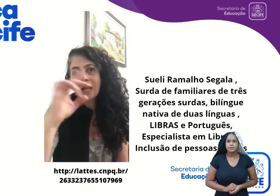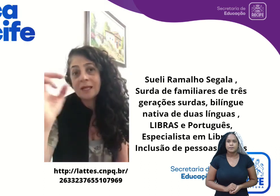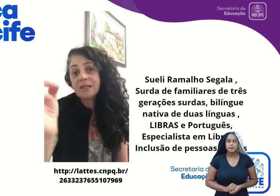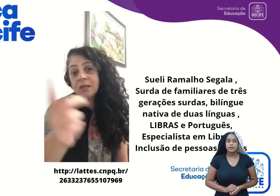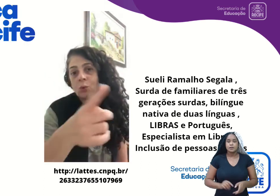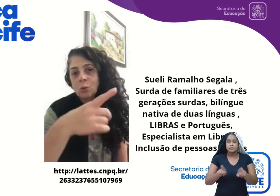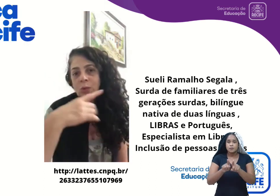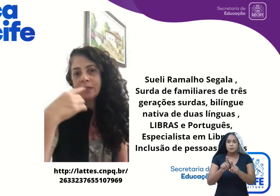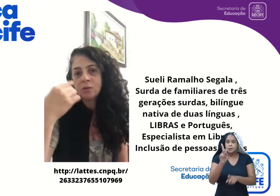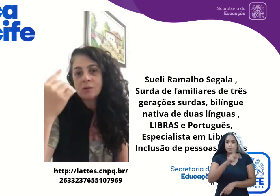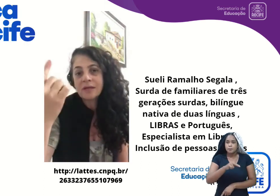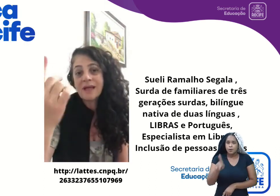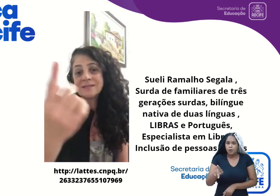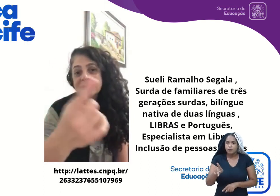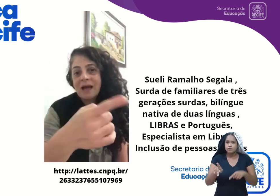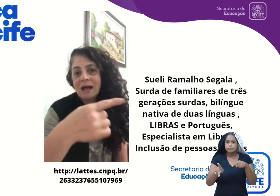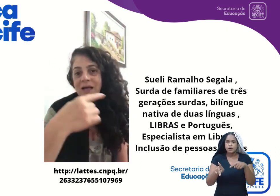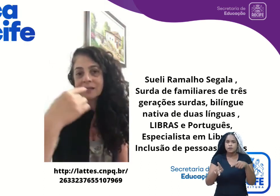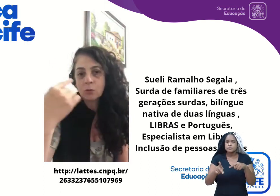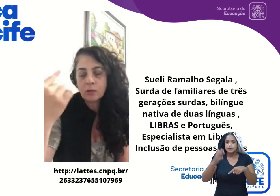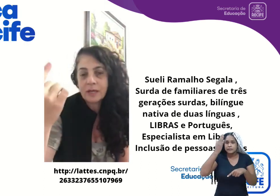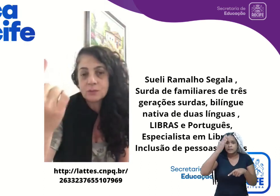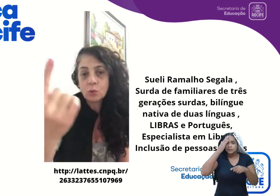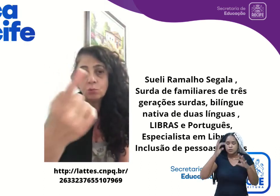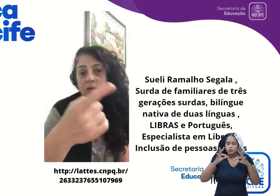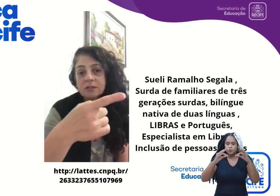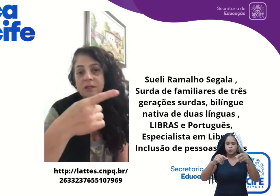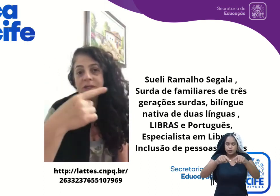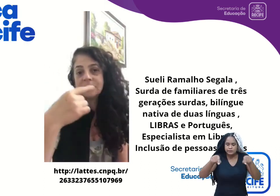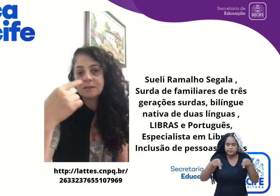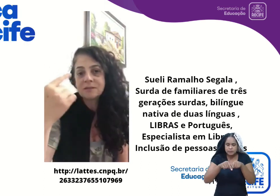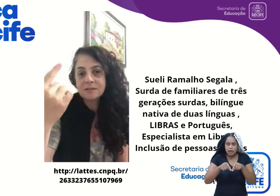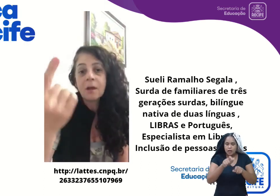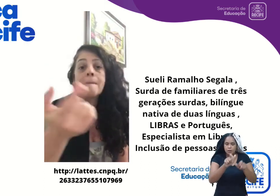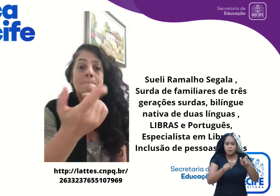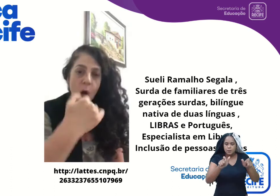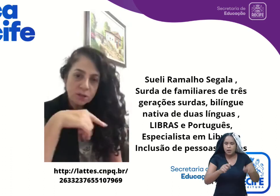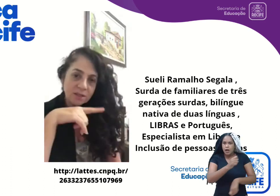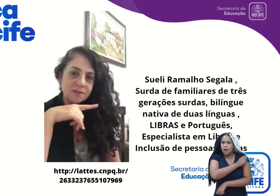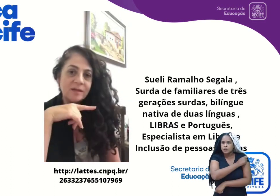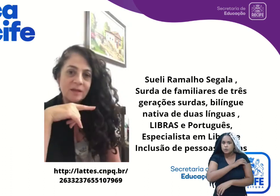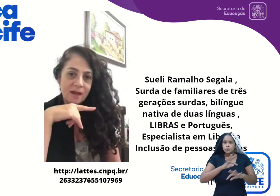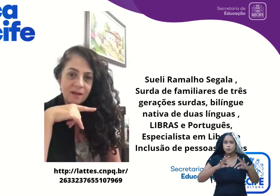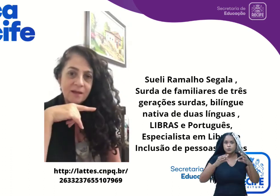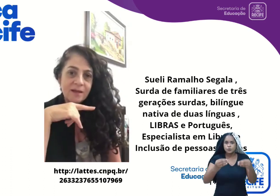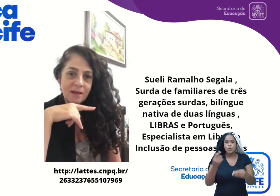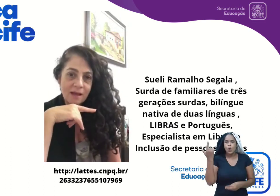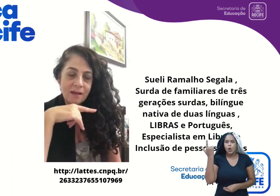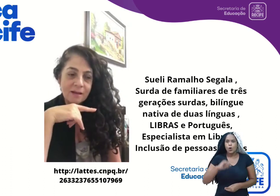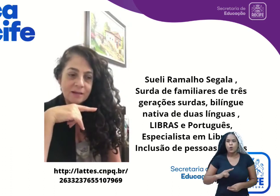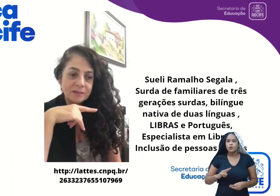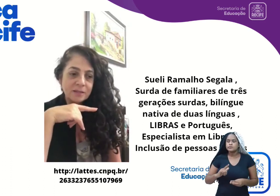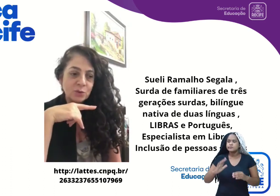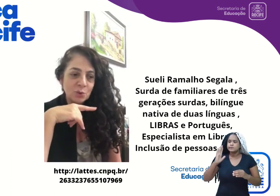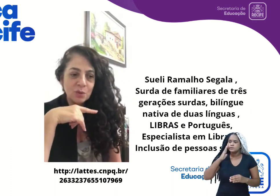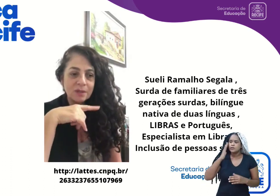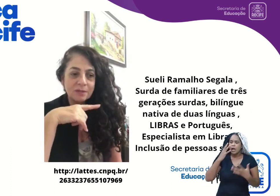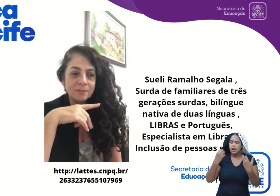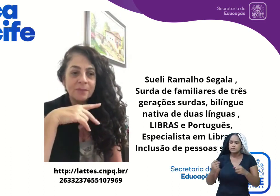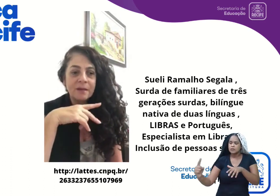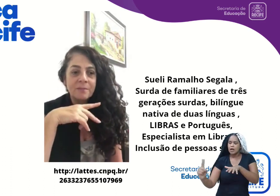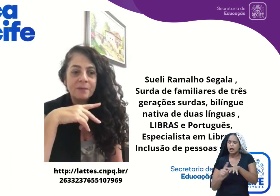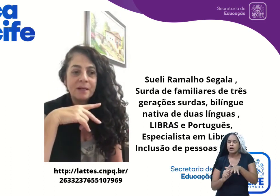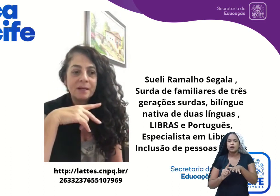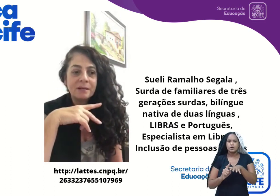professor articule com que a sala, com que as outras crianças possam aceitar a criança